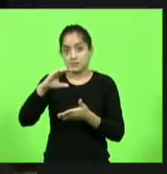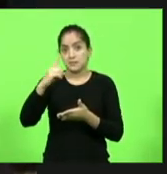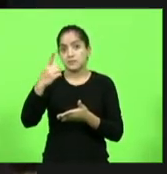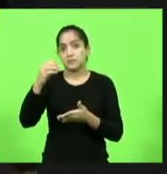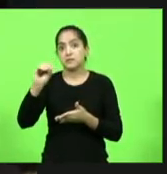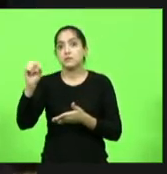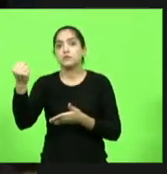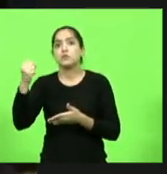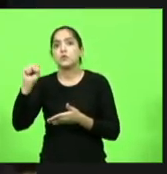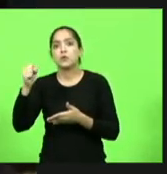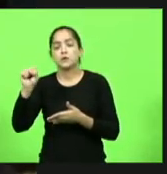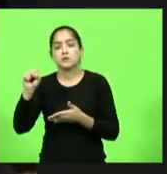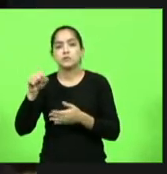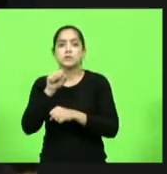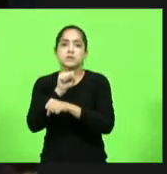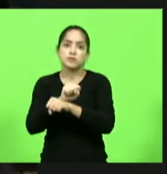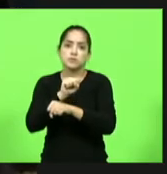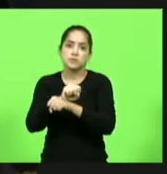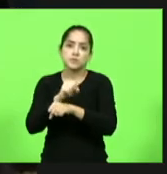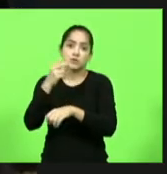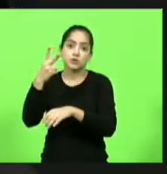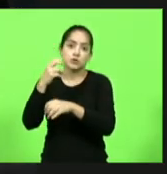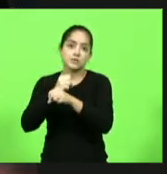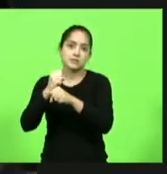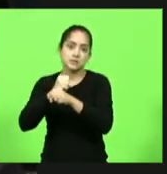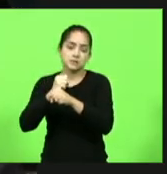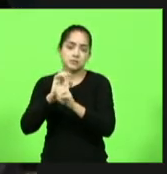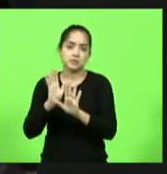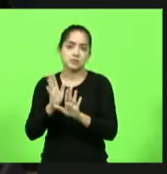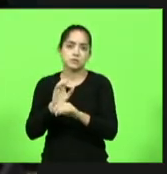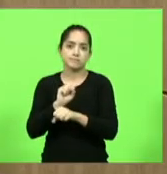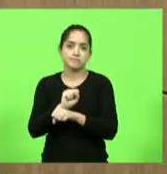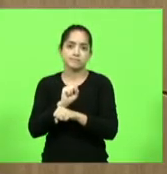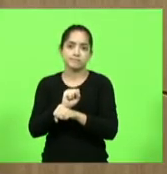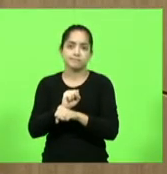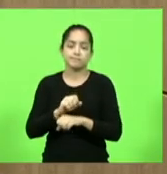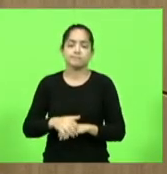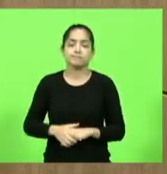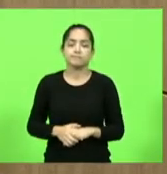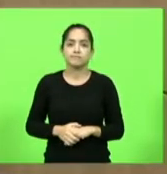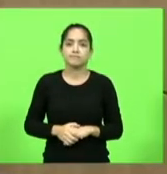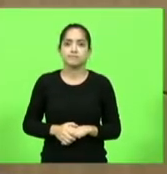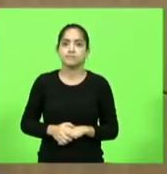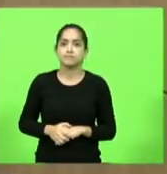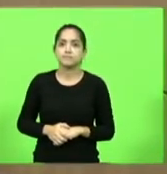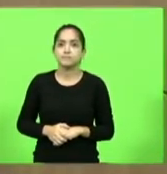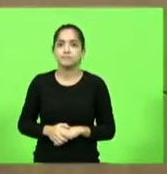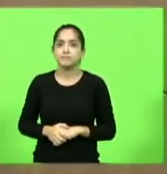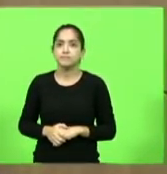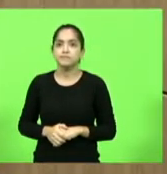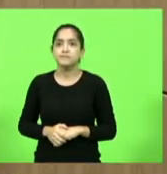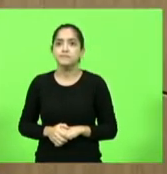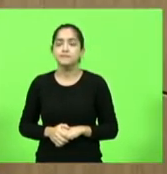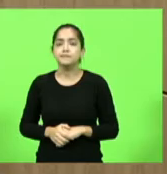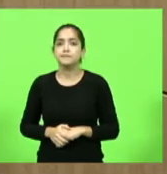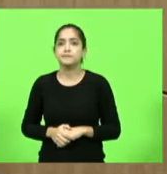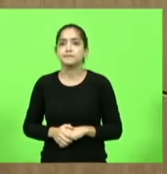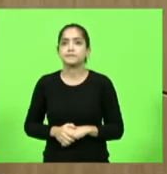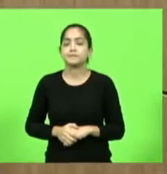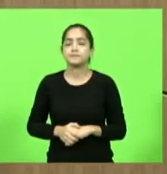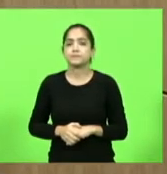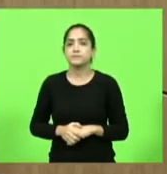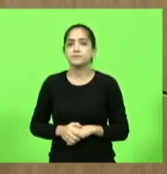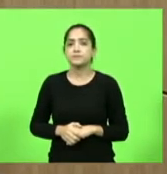grande obra esperada em 2 anos. Mais 5 minutos, deputado. Sim, senhor.